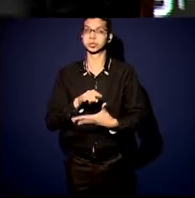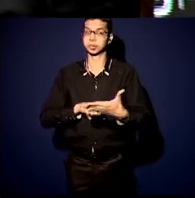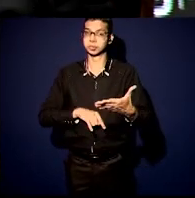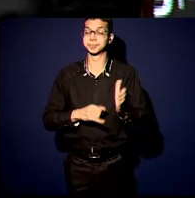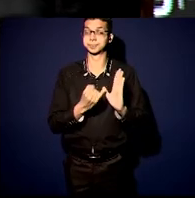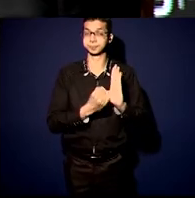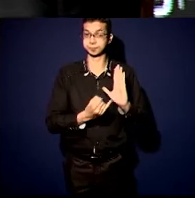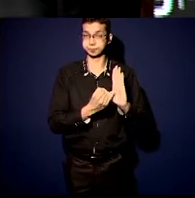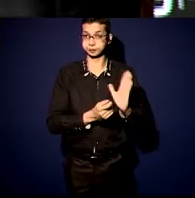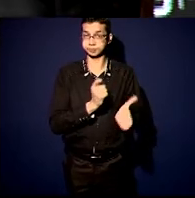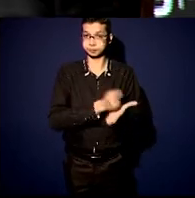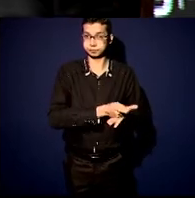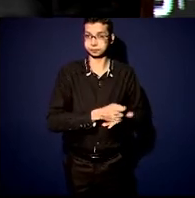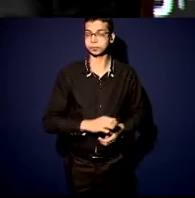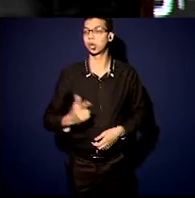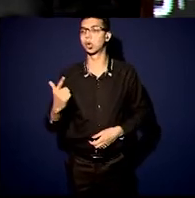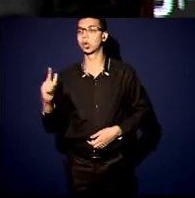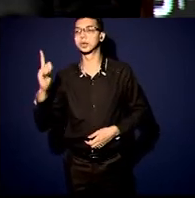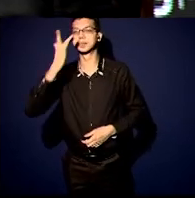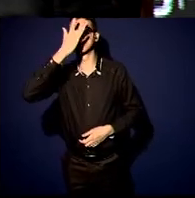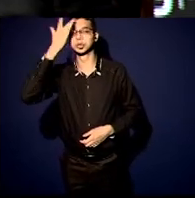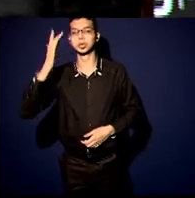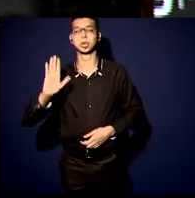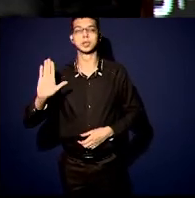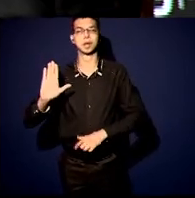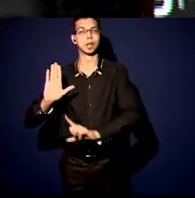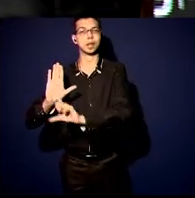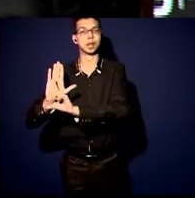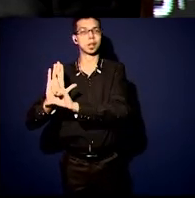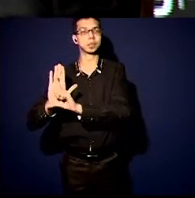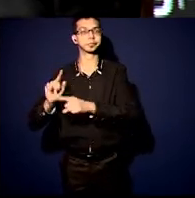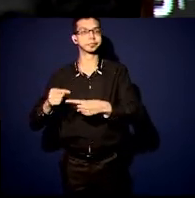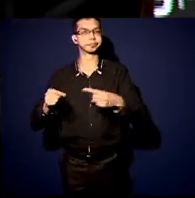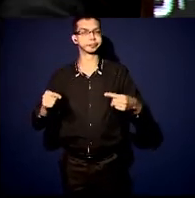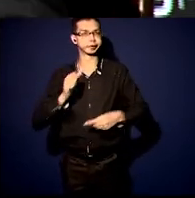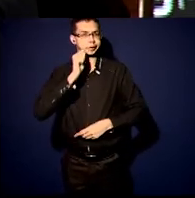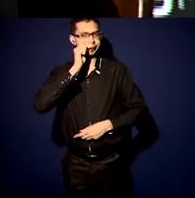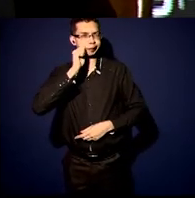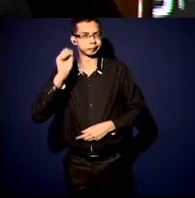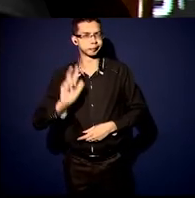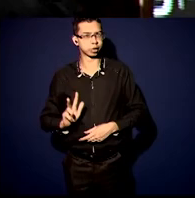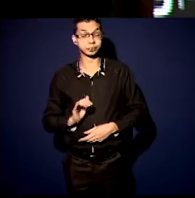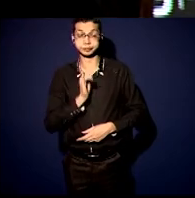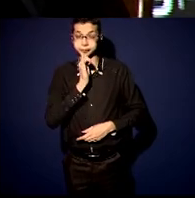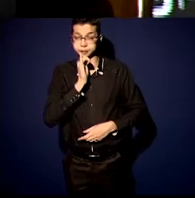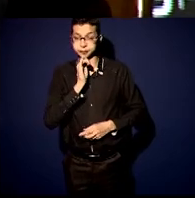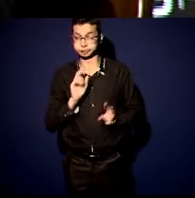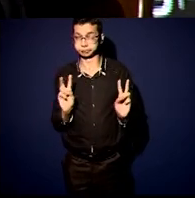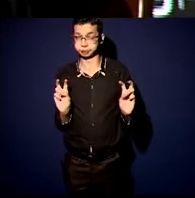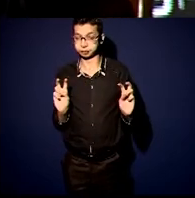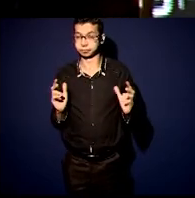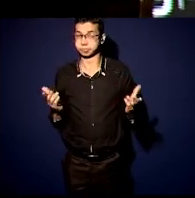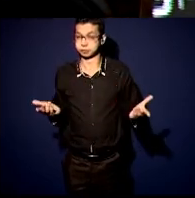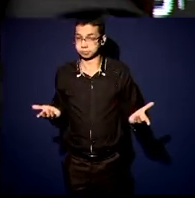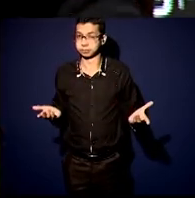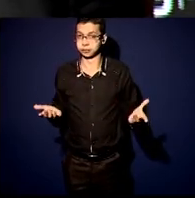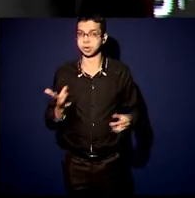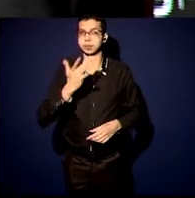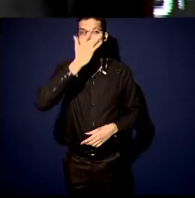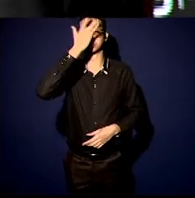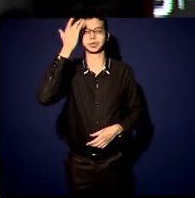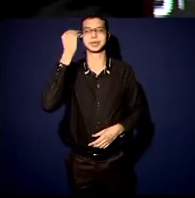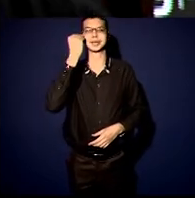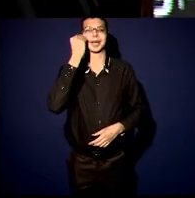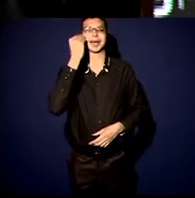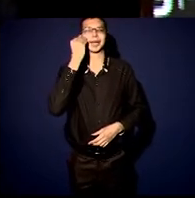devidos e quem obviamente se dedica a de modo esperto chamamos assim a incorporar e meio que por enquanto